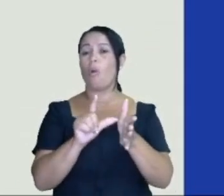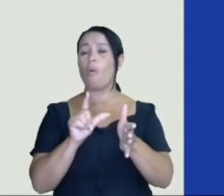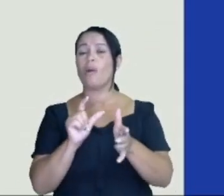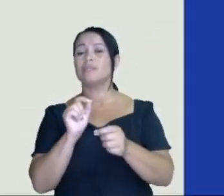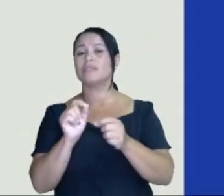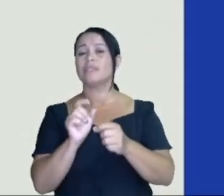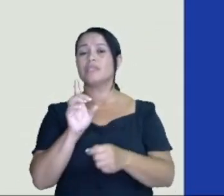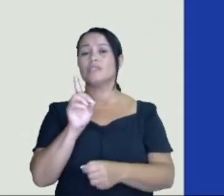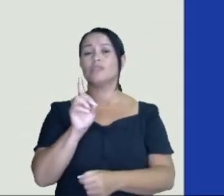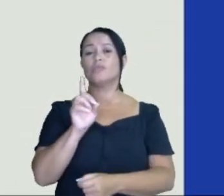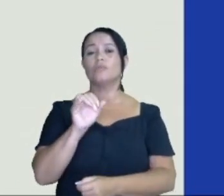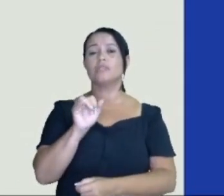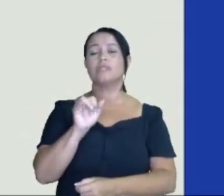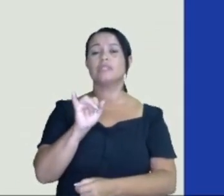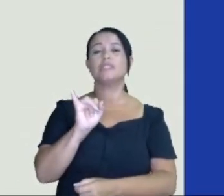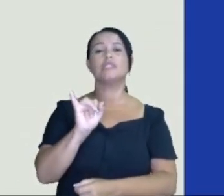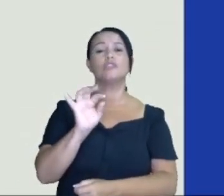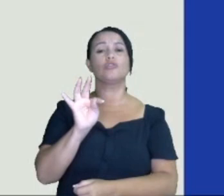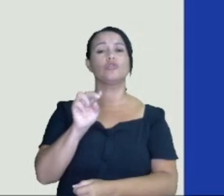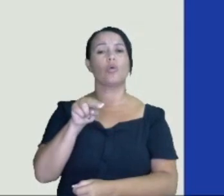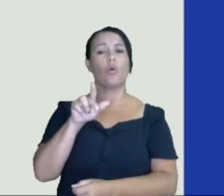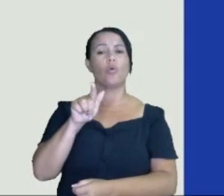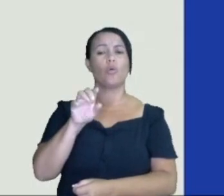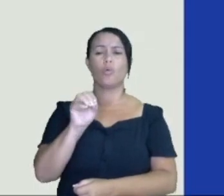lá? Feiura.